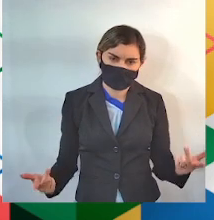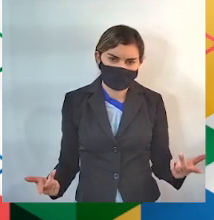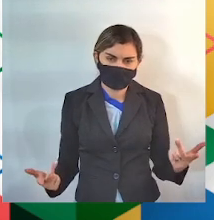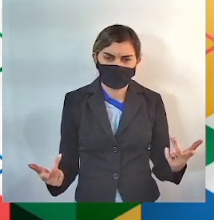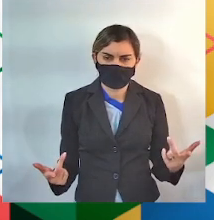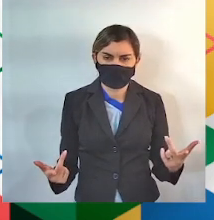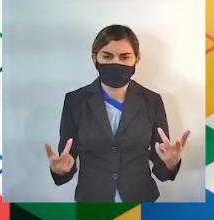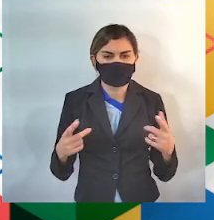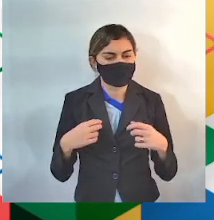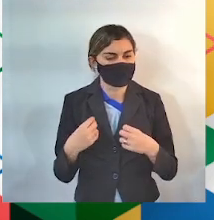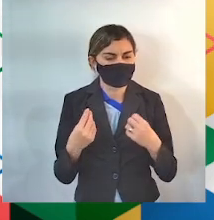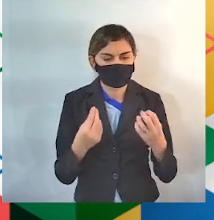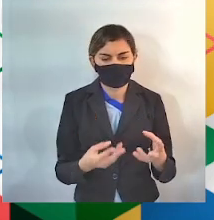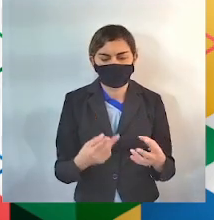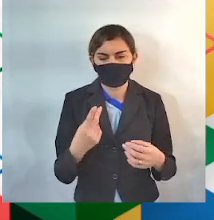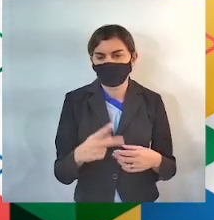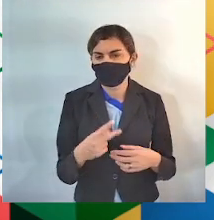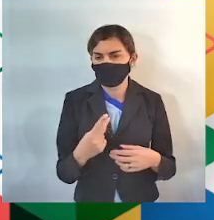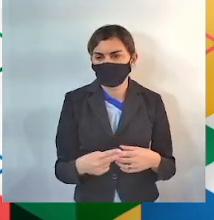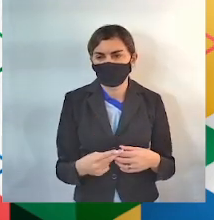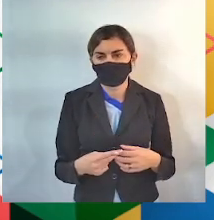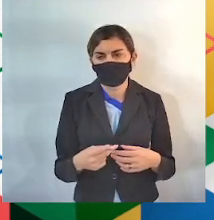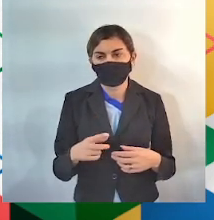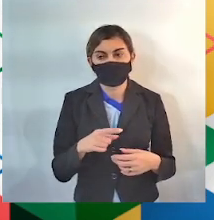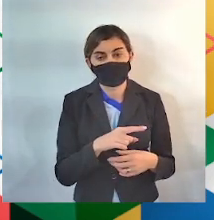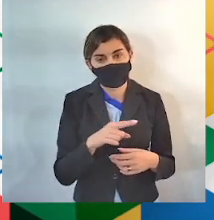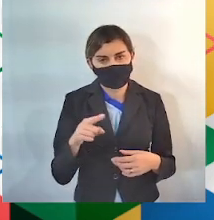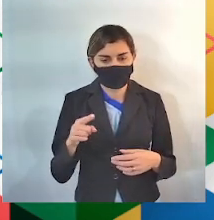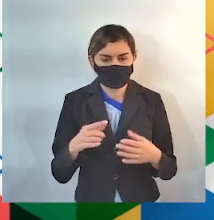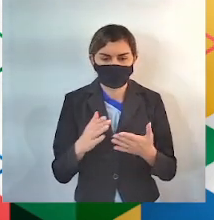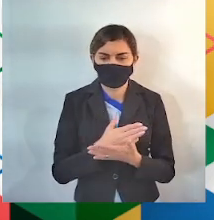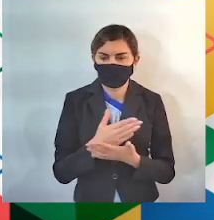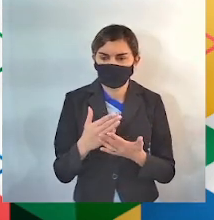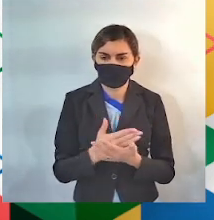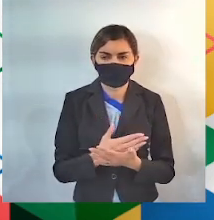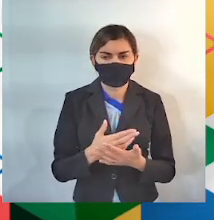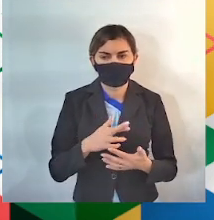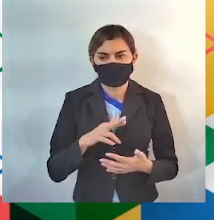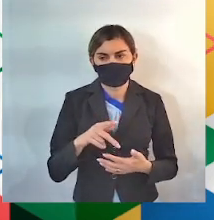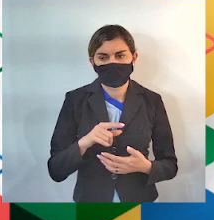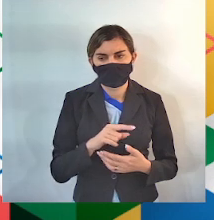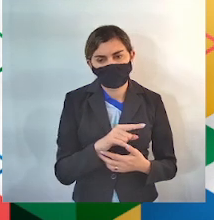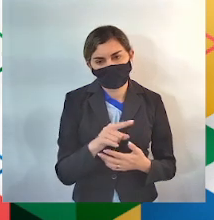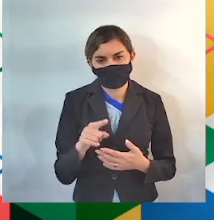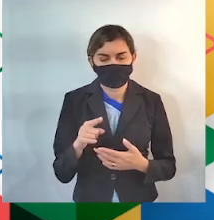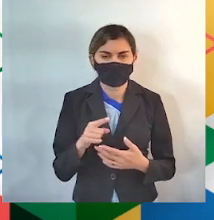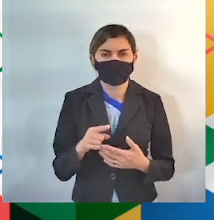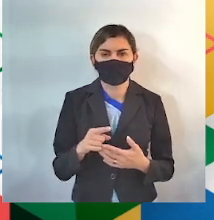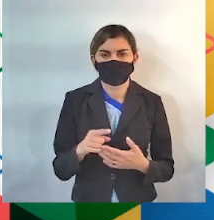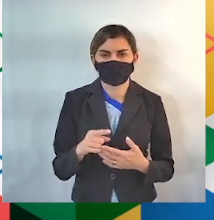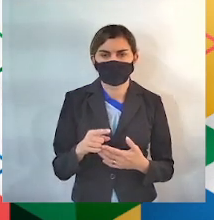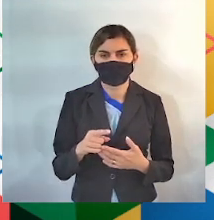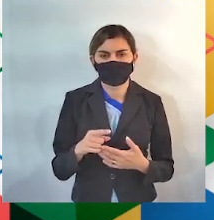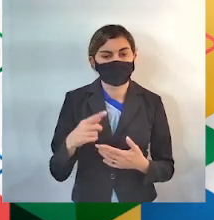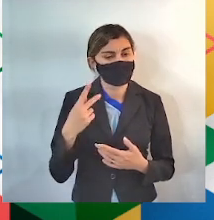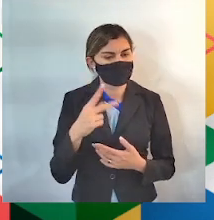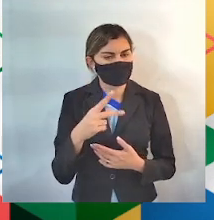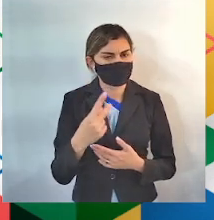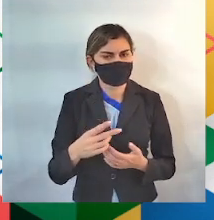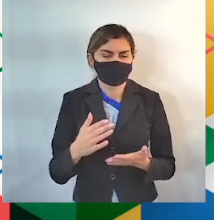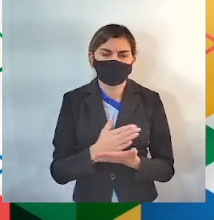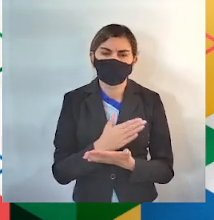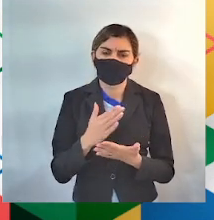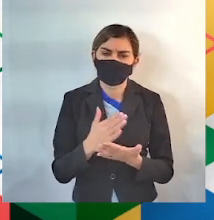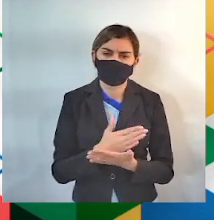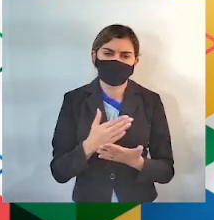alguém. Dê-me este livro, não é qualquer livro, é this book, este livro,